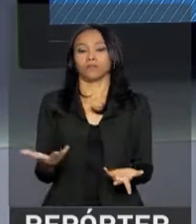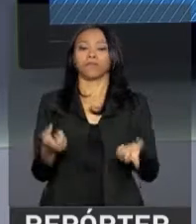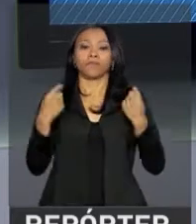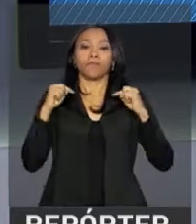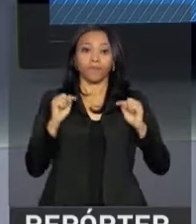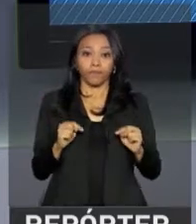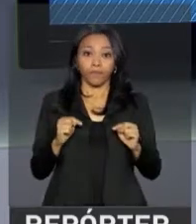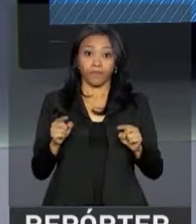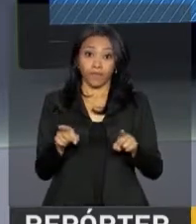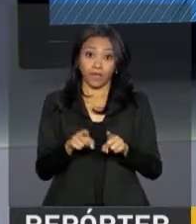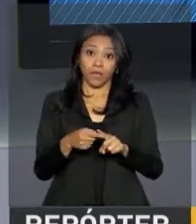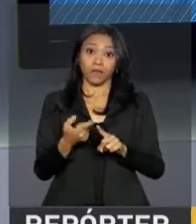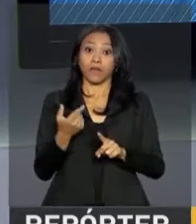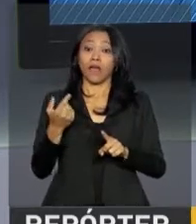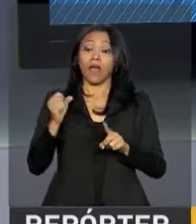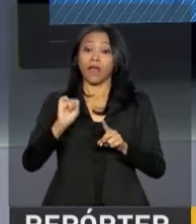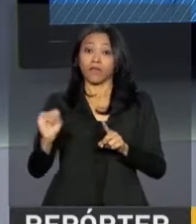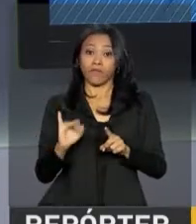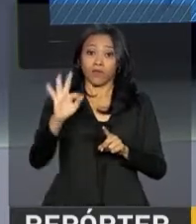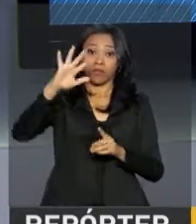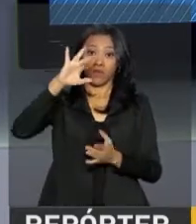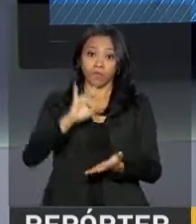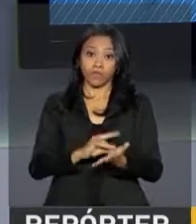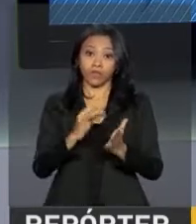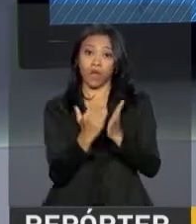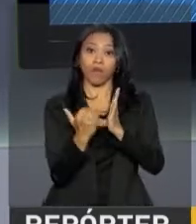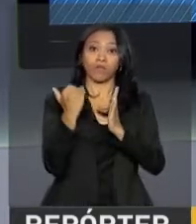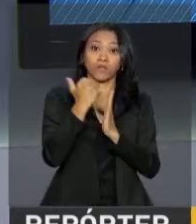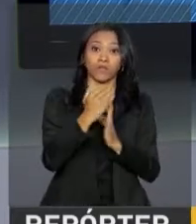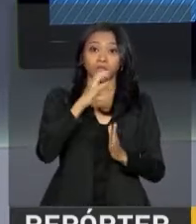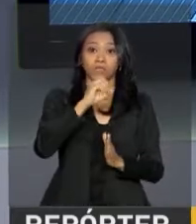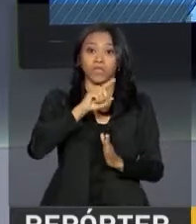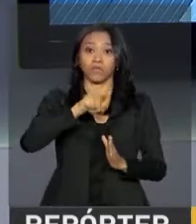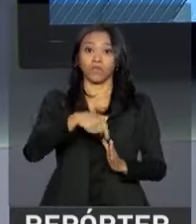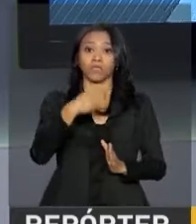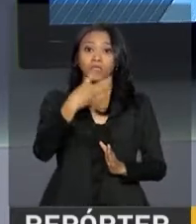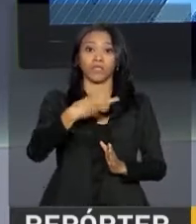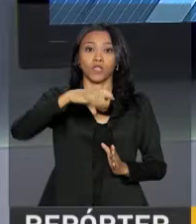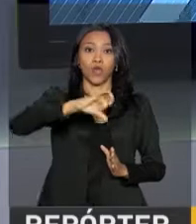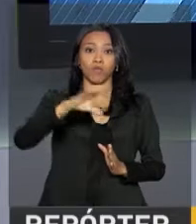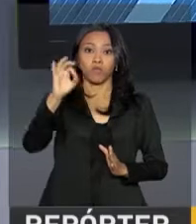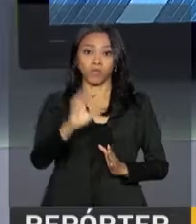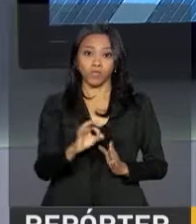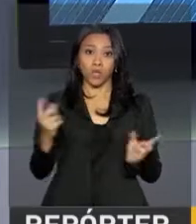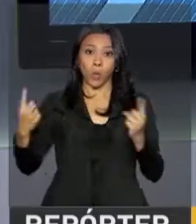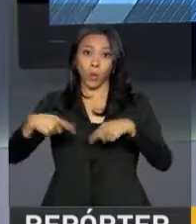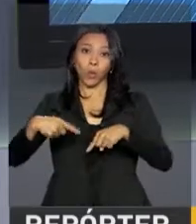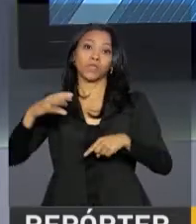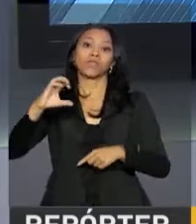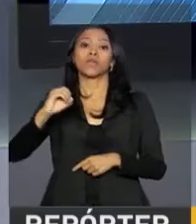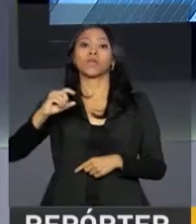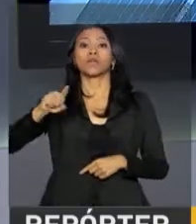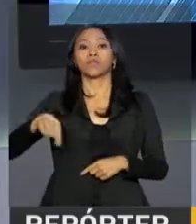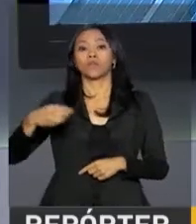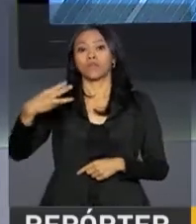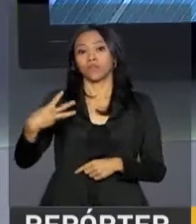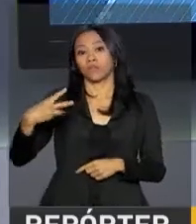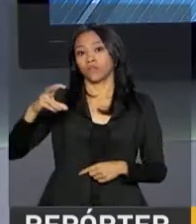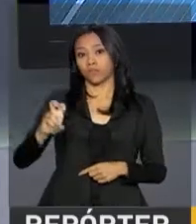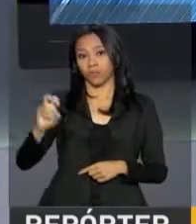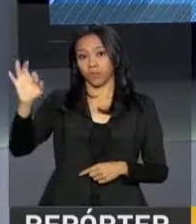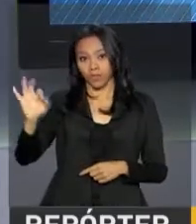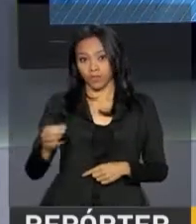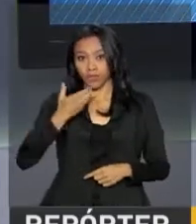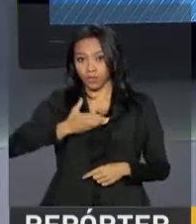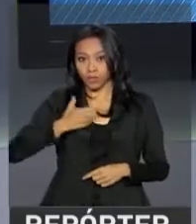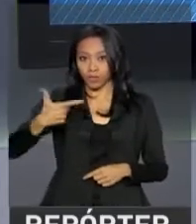inflação oficial avançou 0,39 por cento em janeiro contra 0,35 por cento em dezembro de